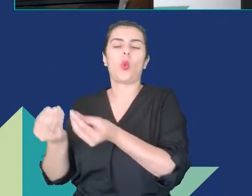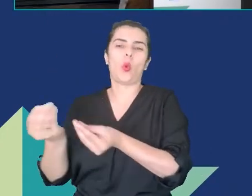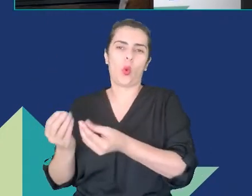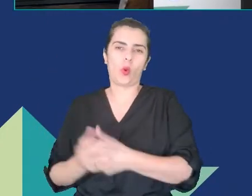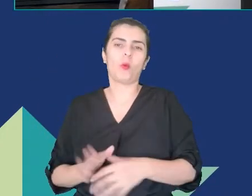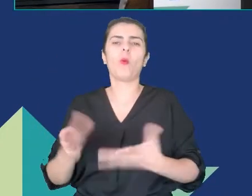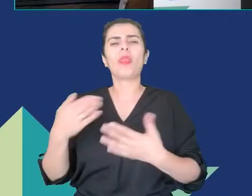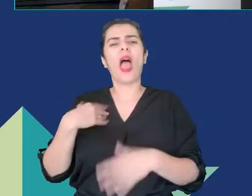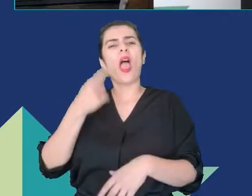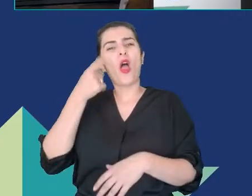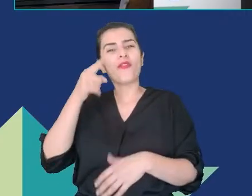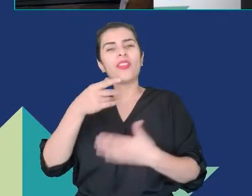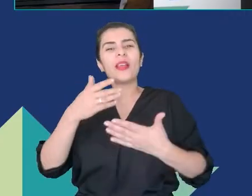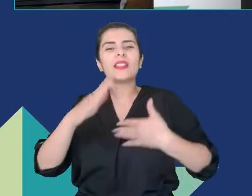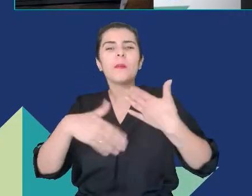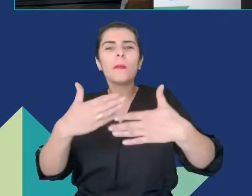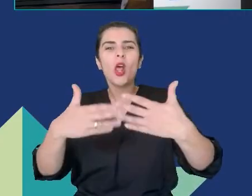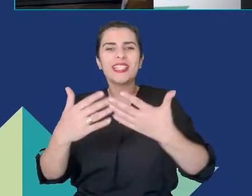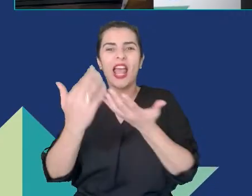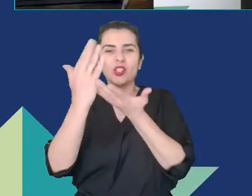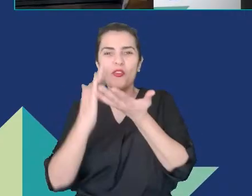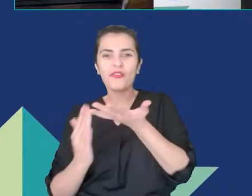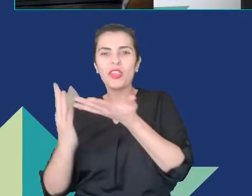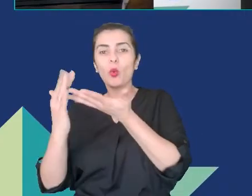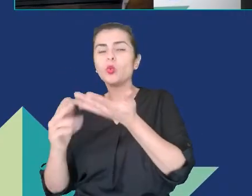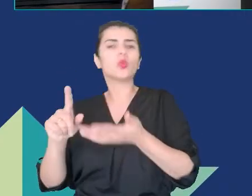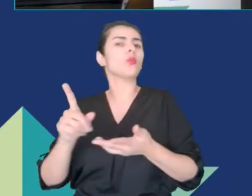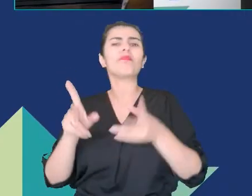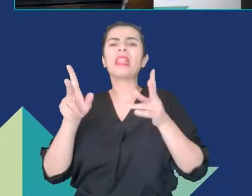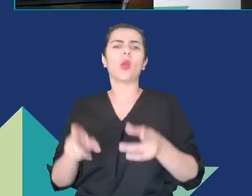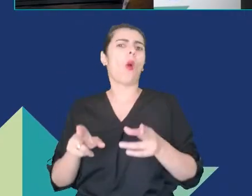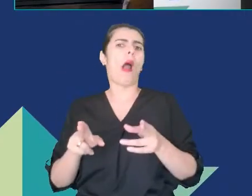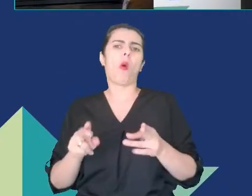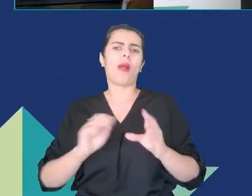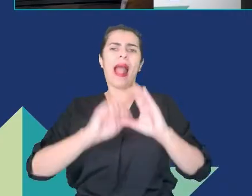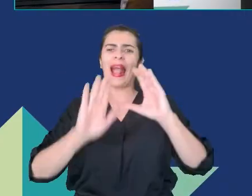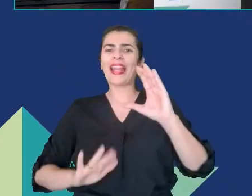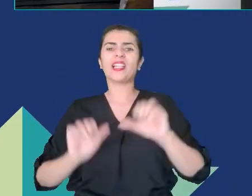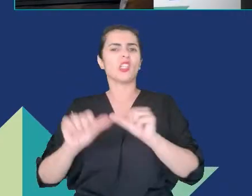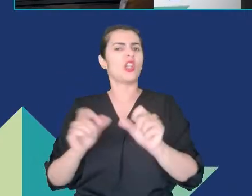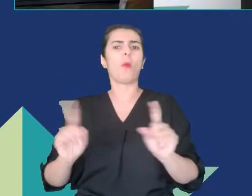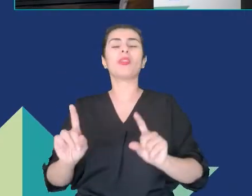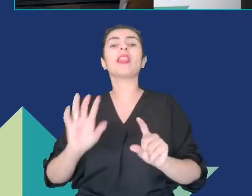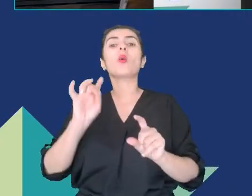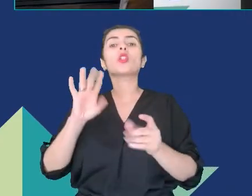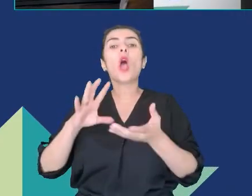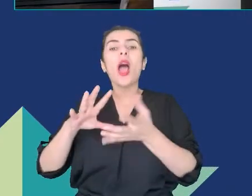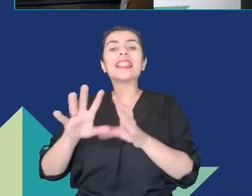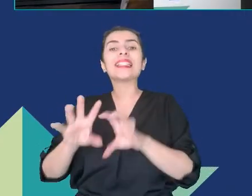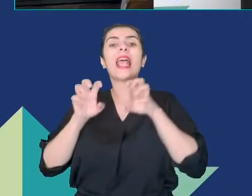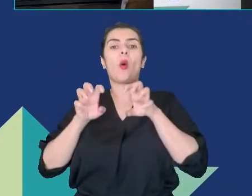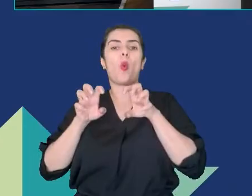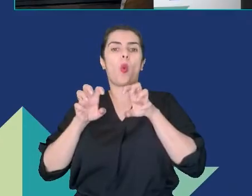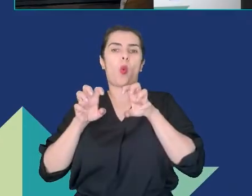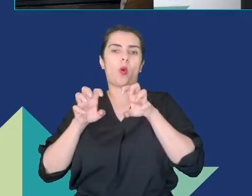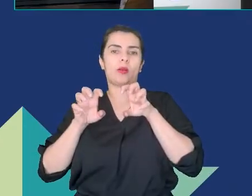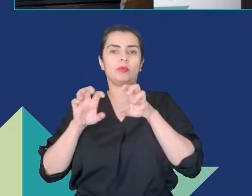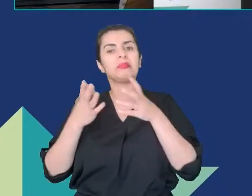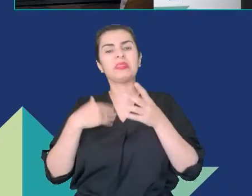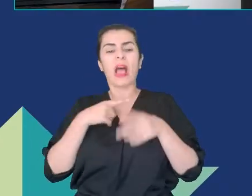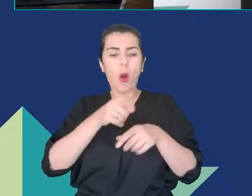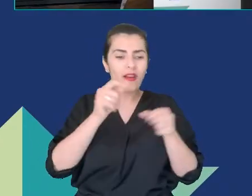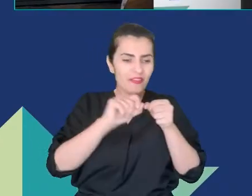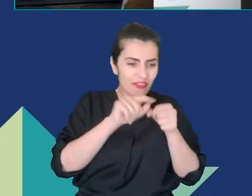processo de filtragem, a gente não muda a característica do rejeito, você só retira a água. Então, o que entra tem que ser o mesmo que sai. Mas a